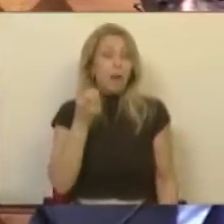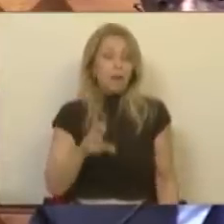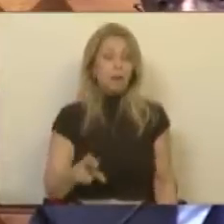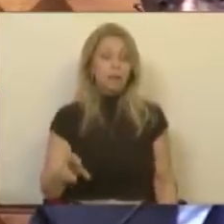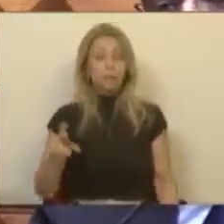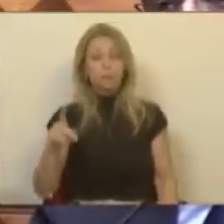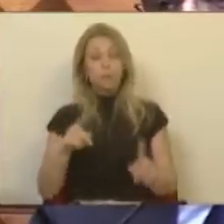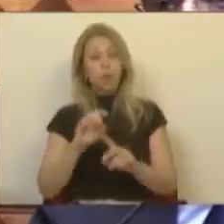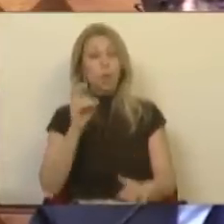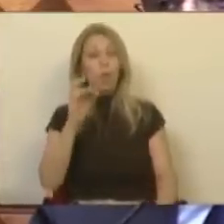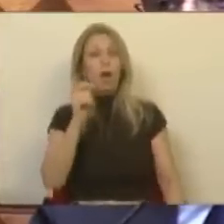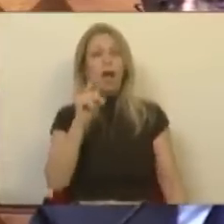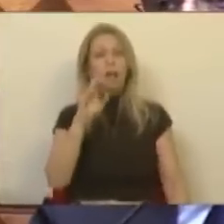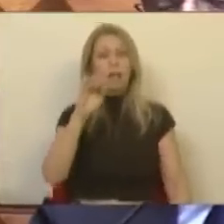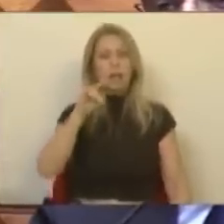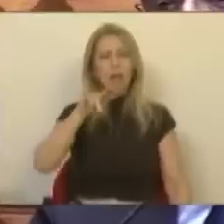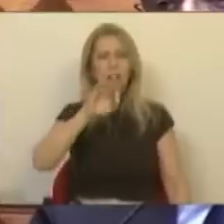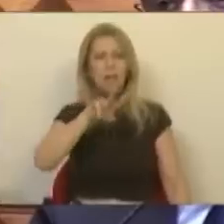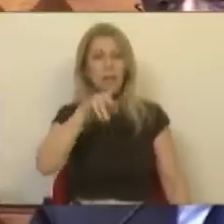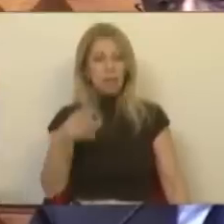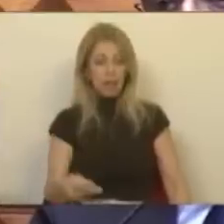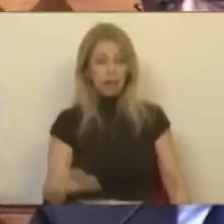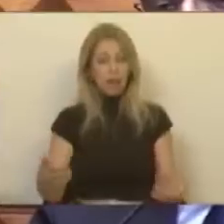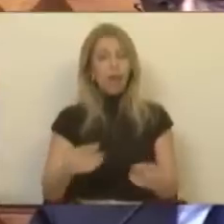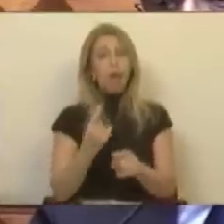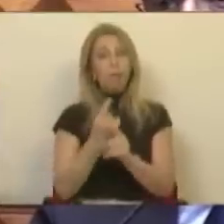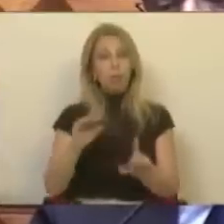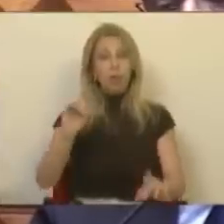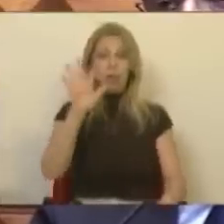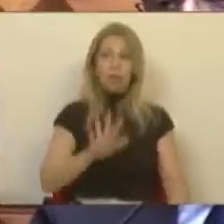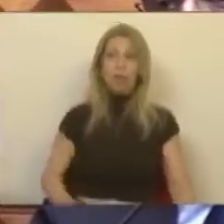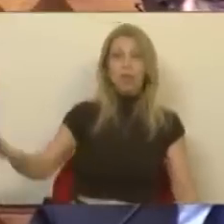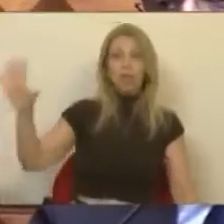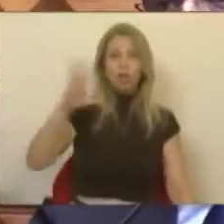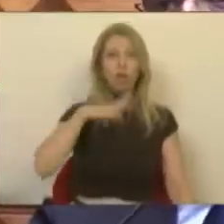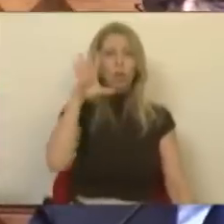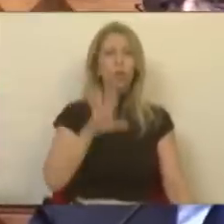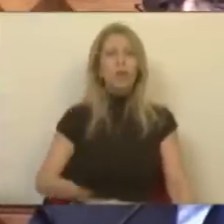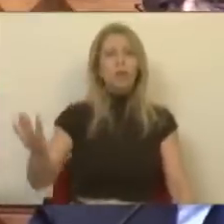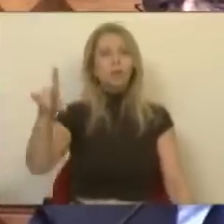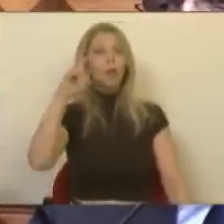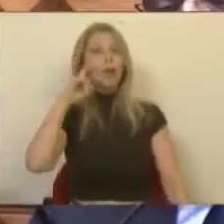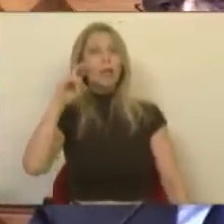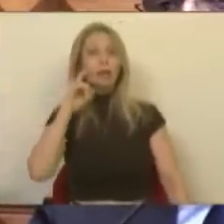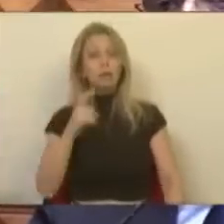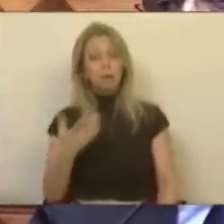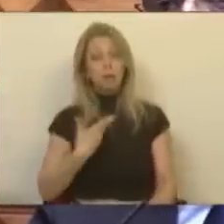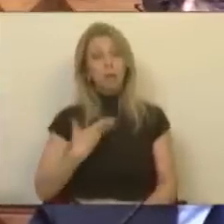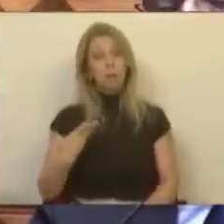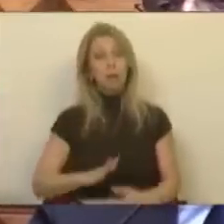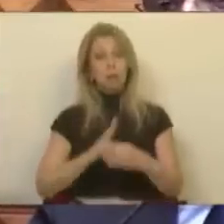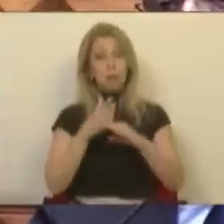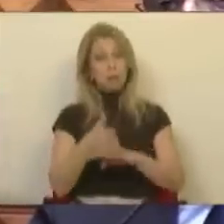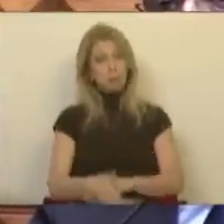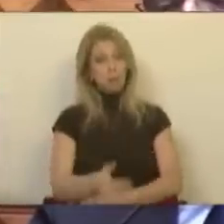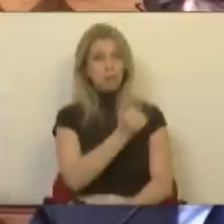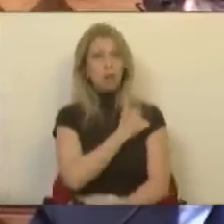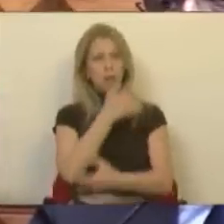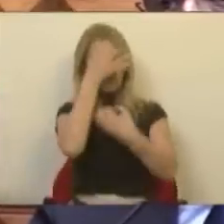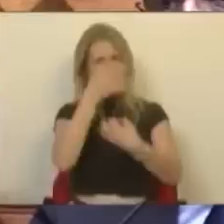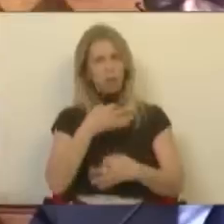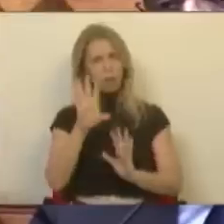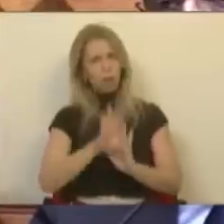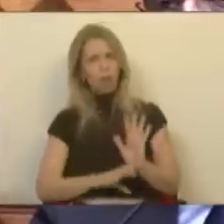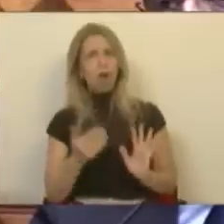democratizar o acesso à habitação em todo o território nacional é garantir o direito de uma habitação digna independentemente